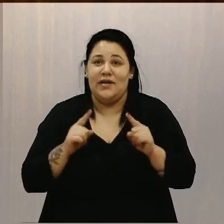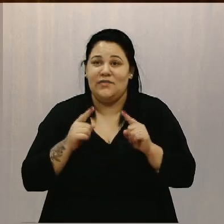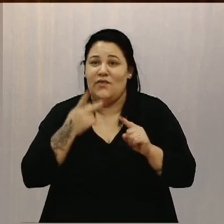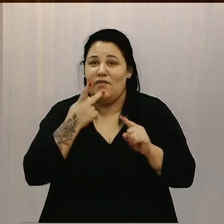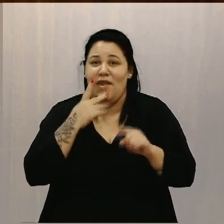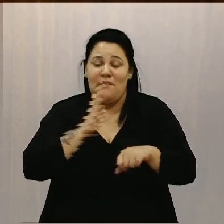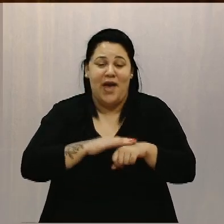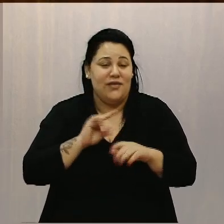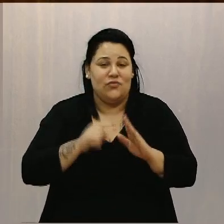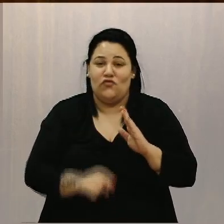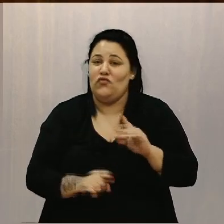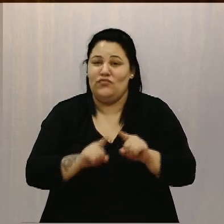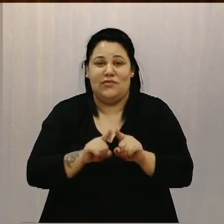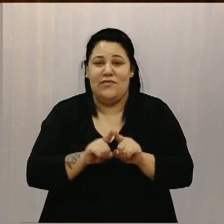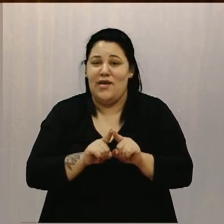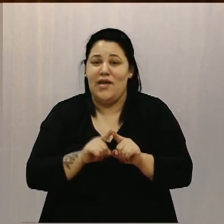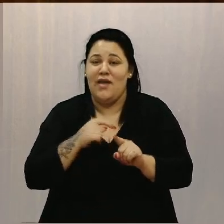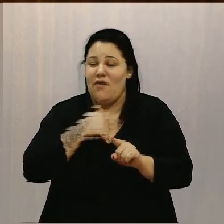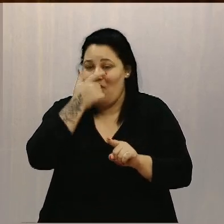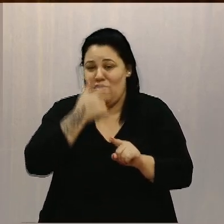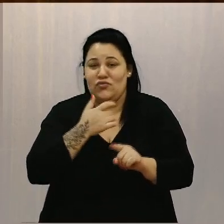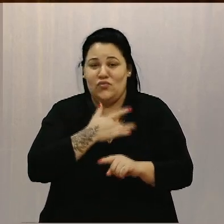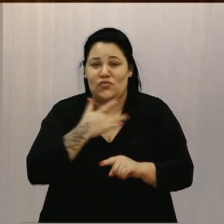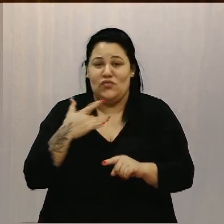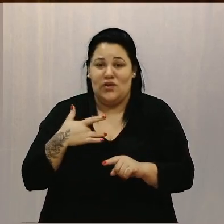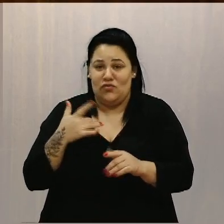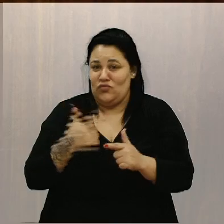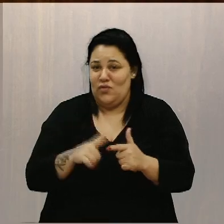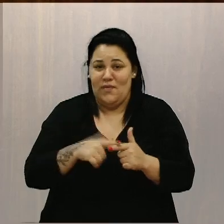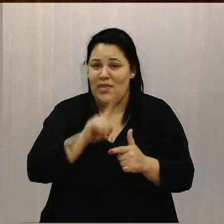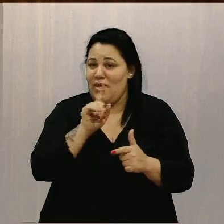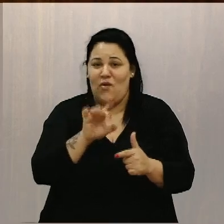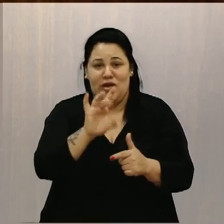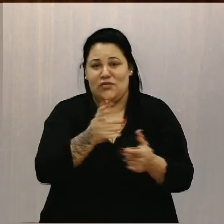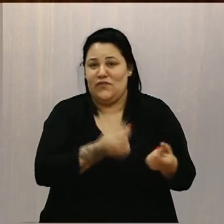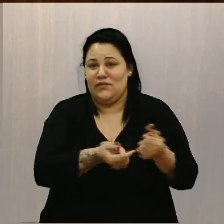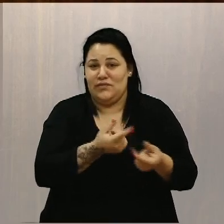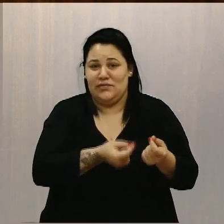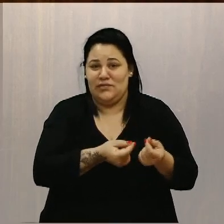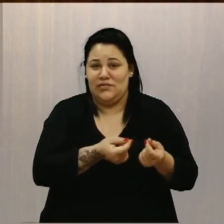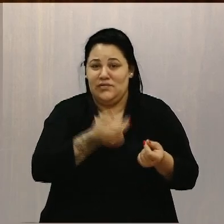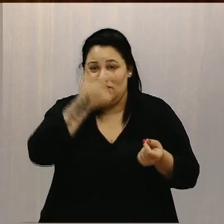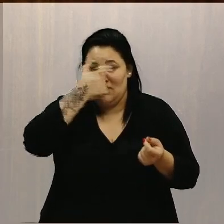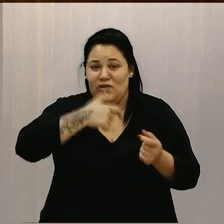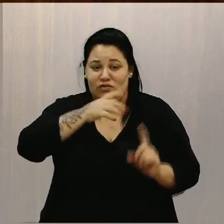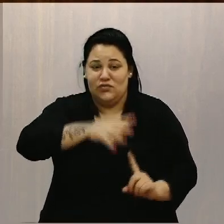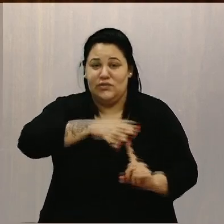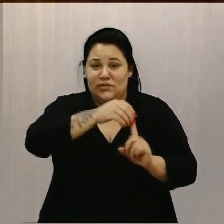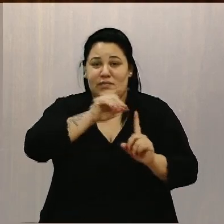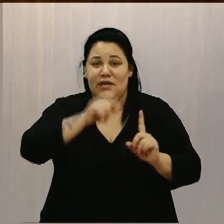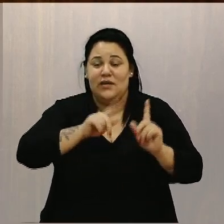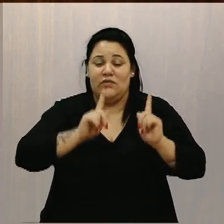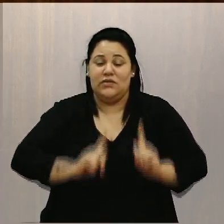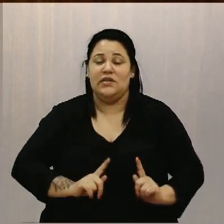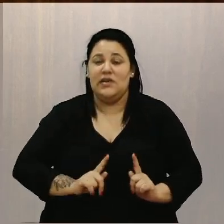que o problema da saúde não é só financeiro. Eu acho que principalmente é de